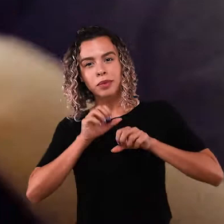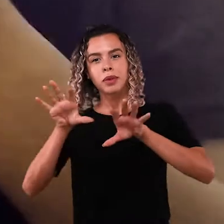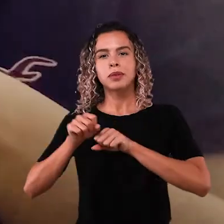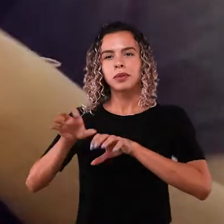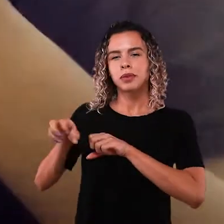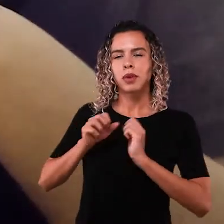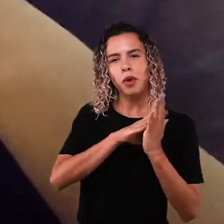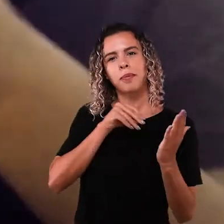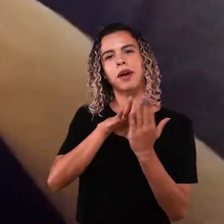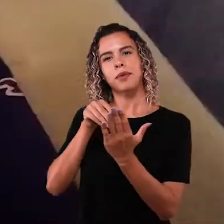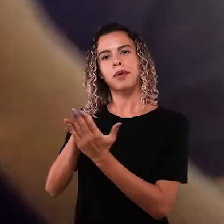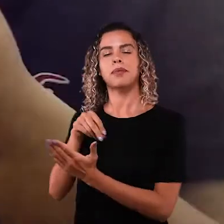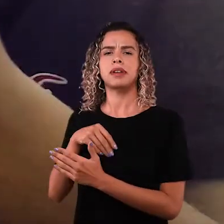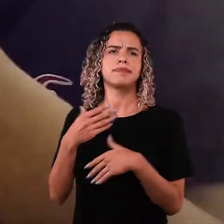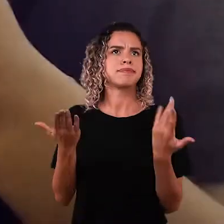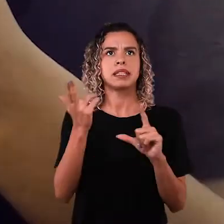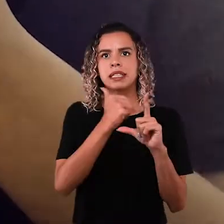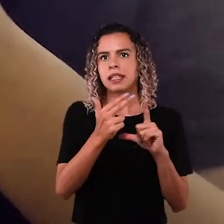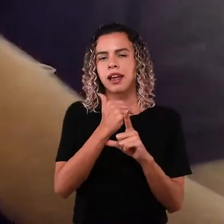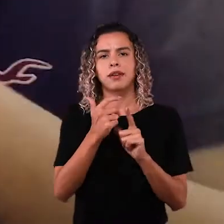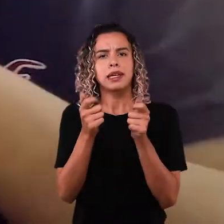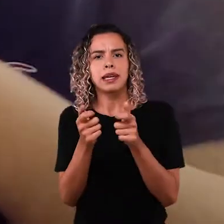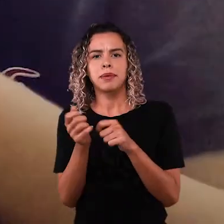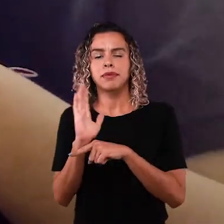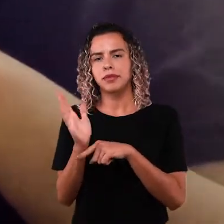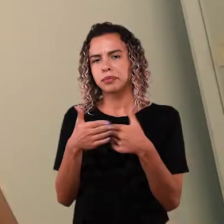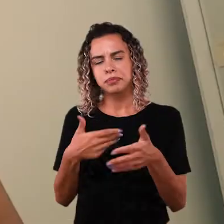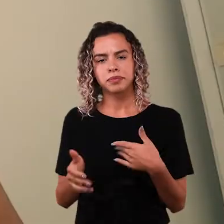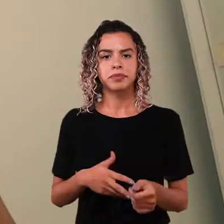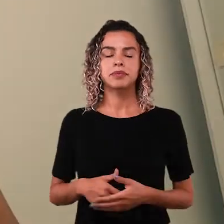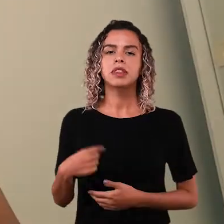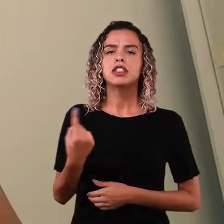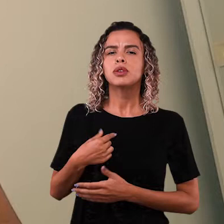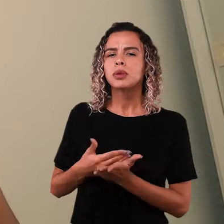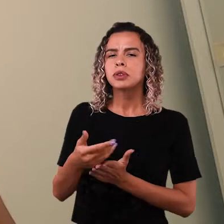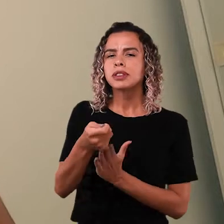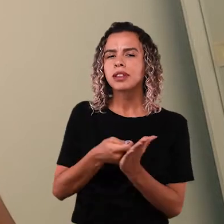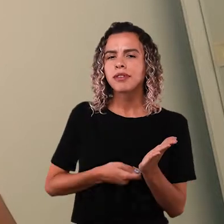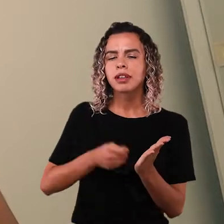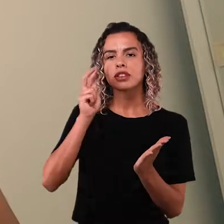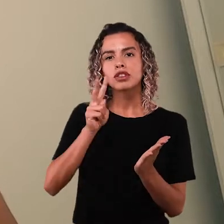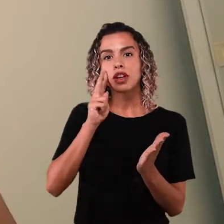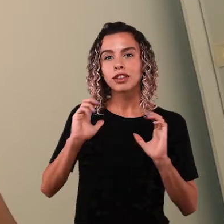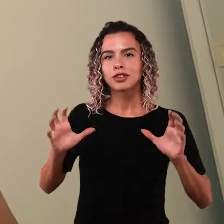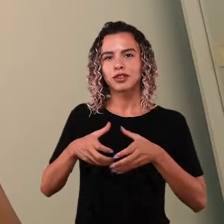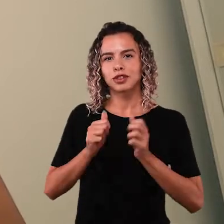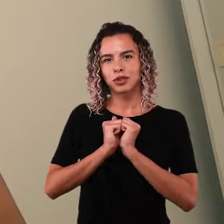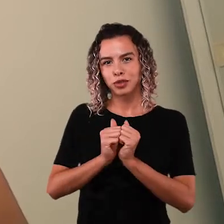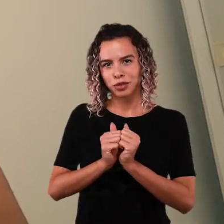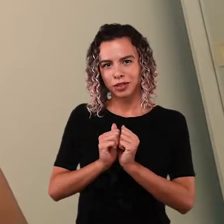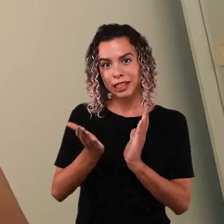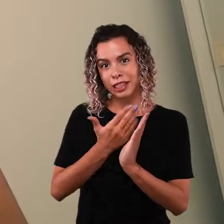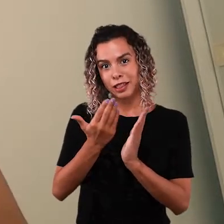gostava. Independente se era desenho, game, se era filme. E nós começamos a escrever uma história